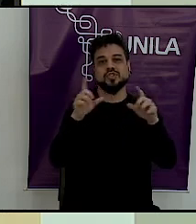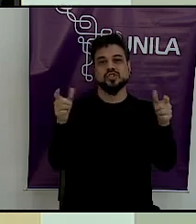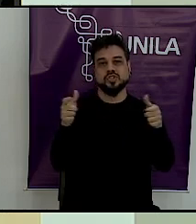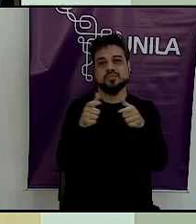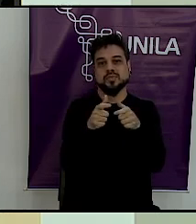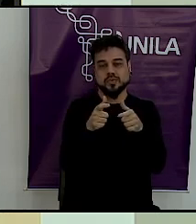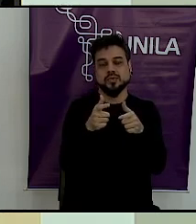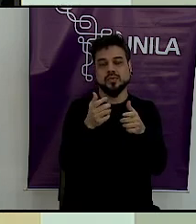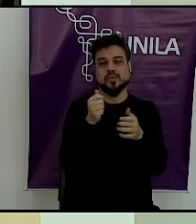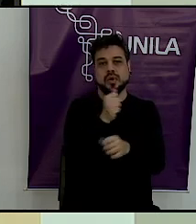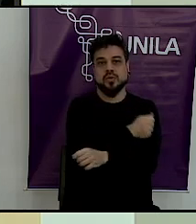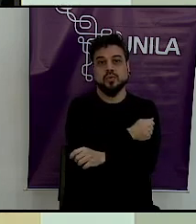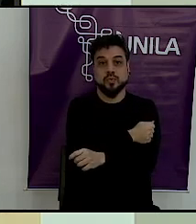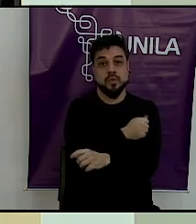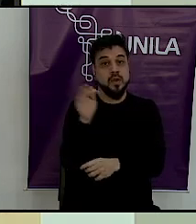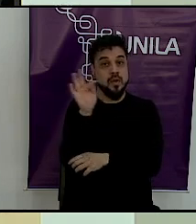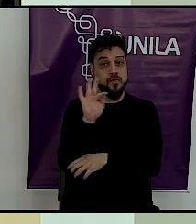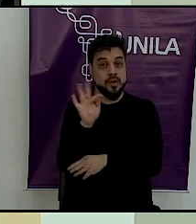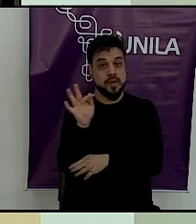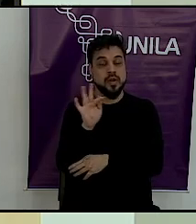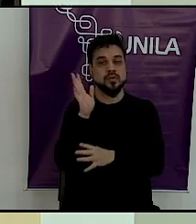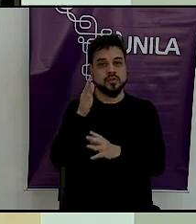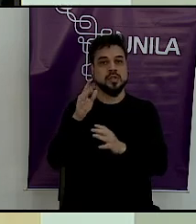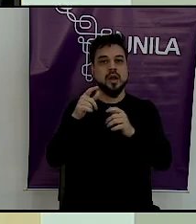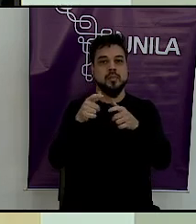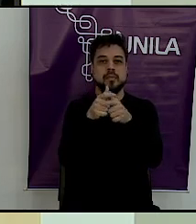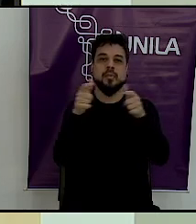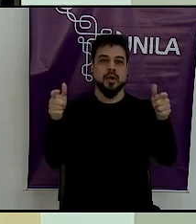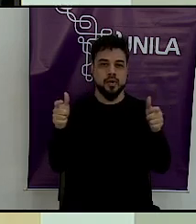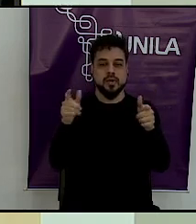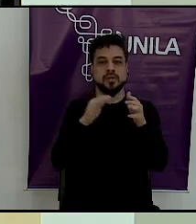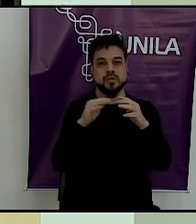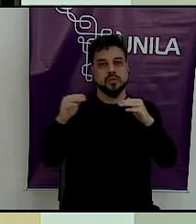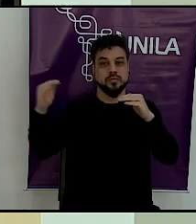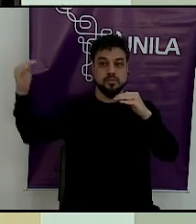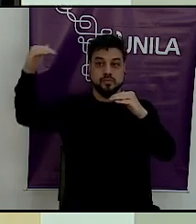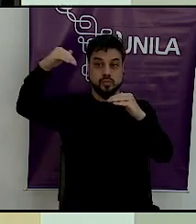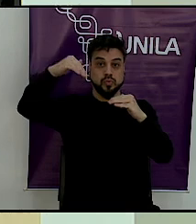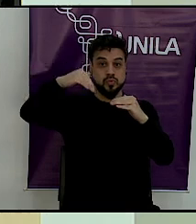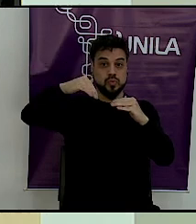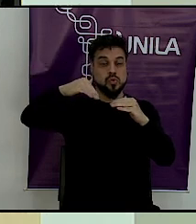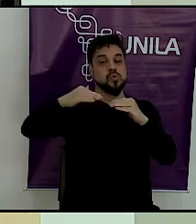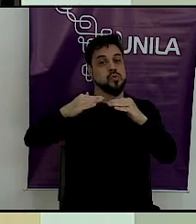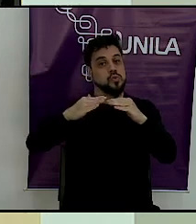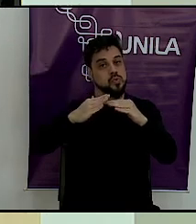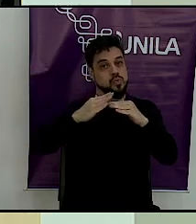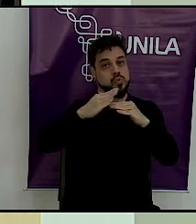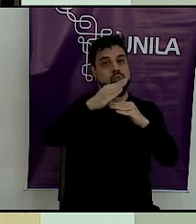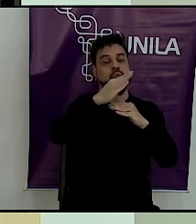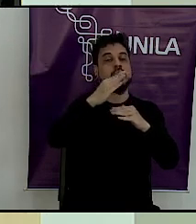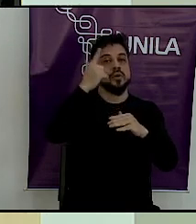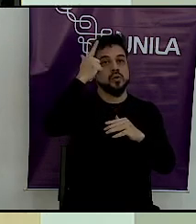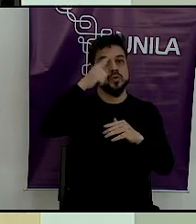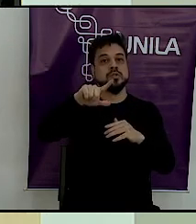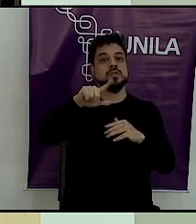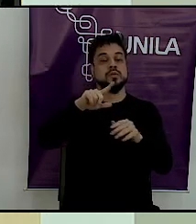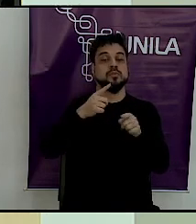média, já mudaram a curva do gráfico, né, e da queda começaram a subir os